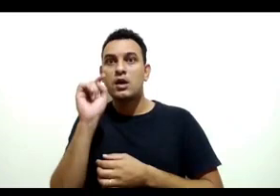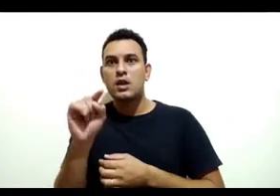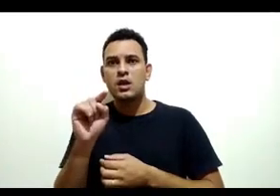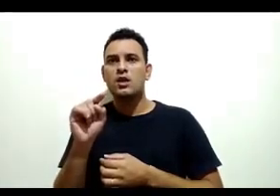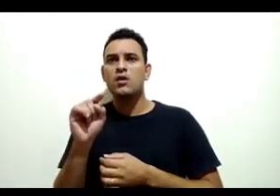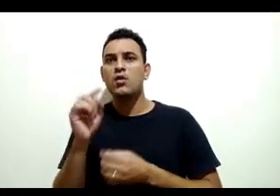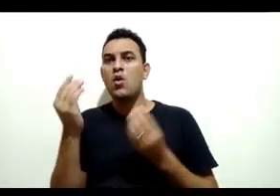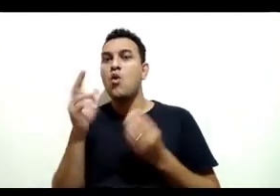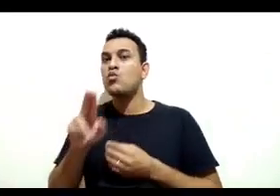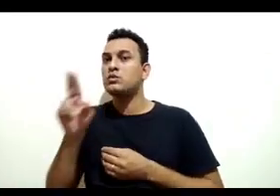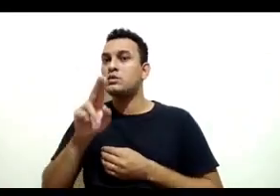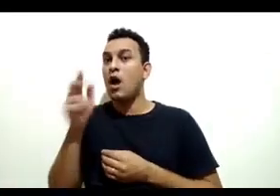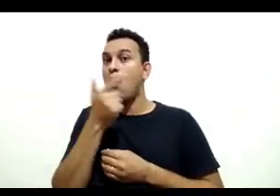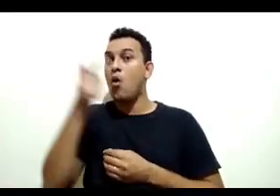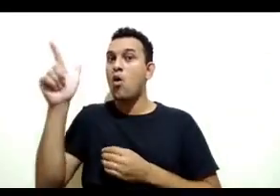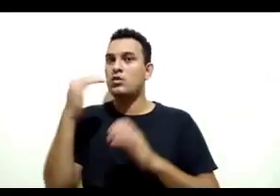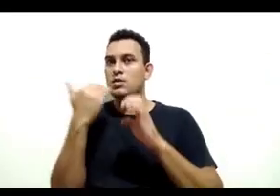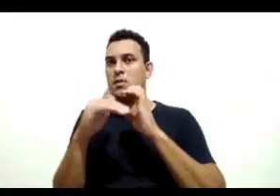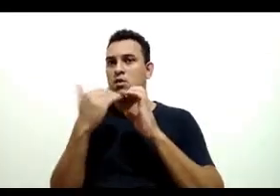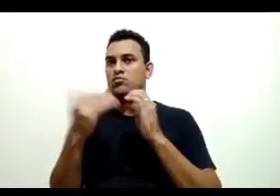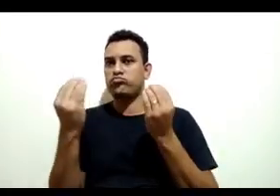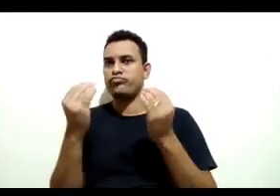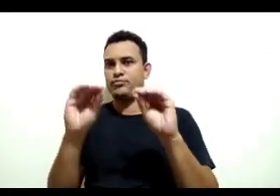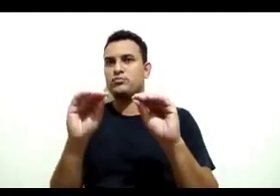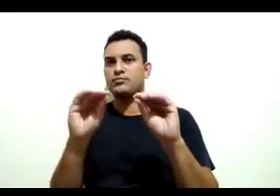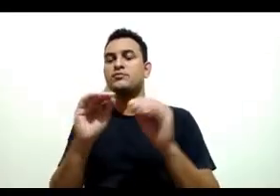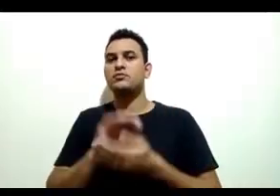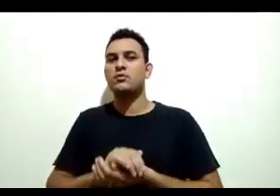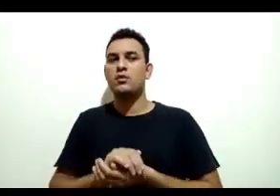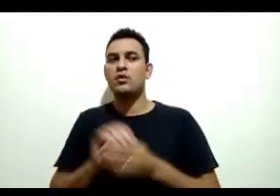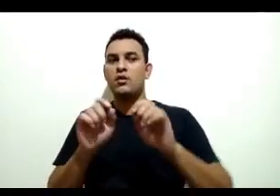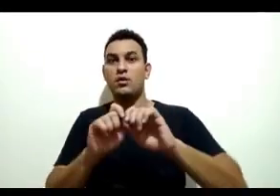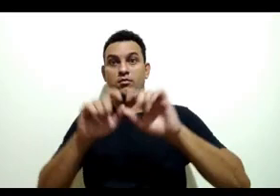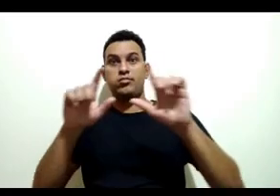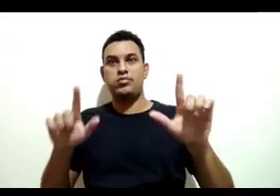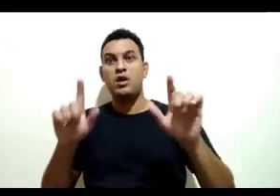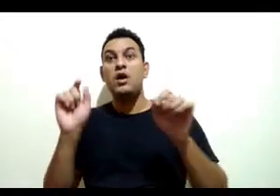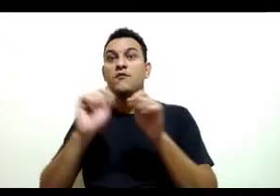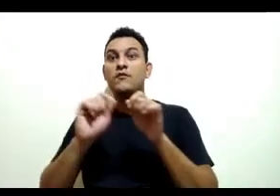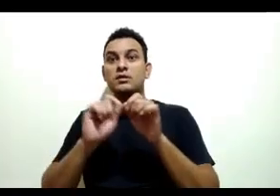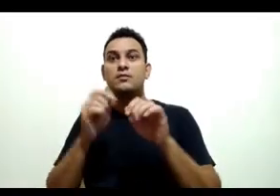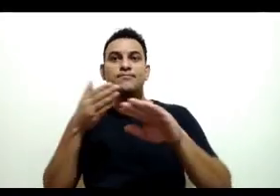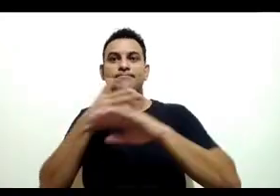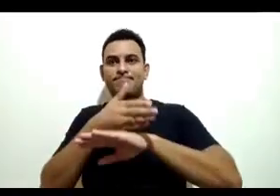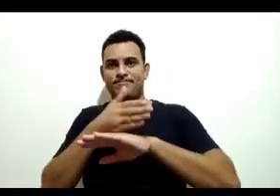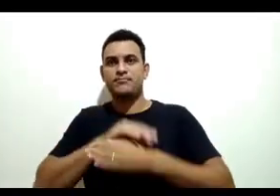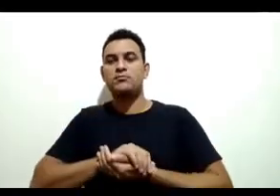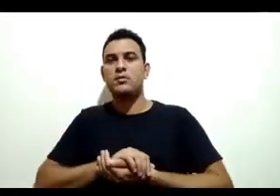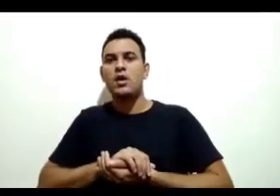Localize e clique no ícone Usar outra conta. Aparecerá a tela Fazer